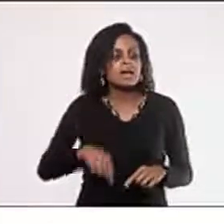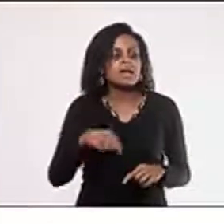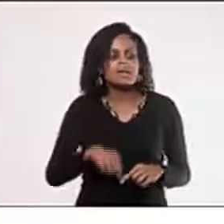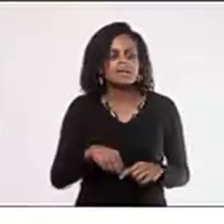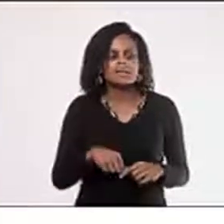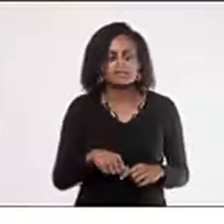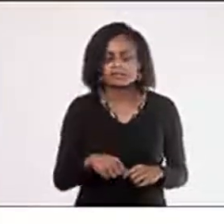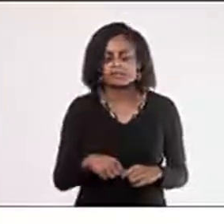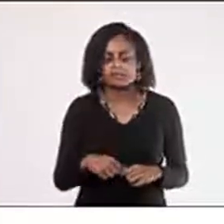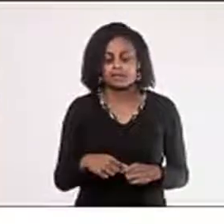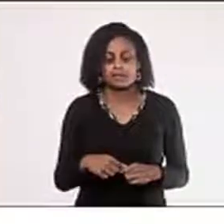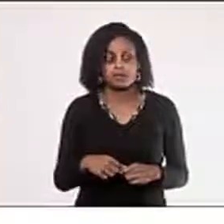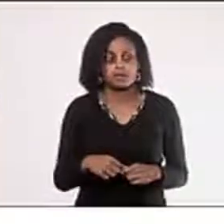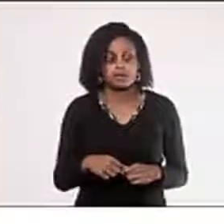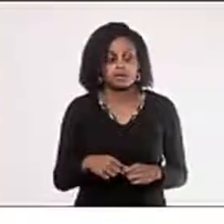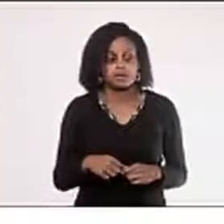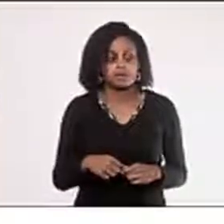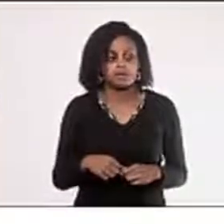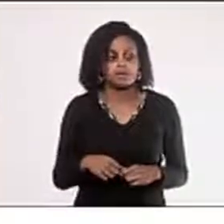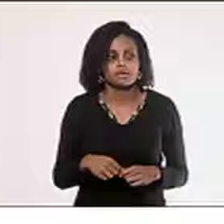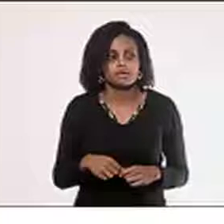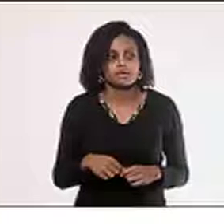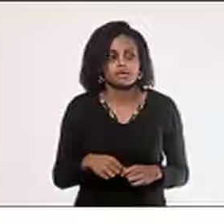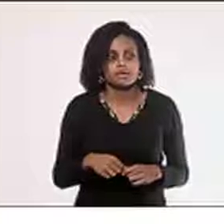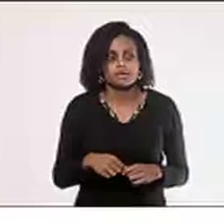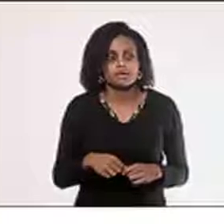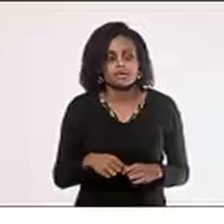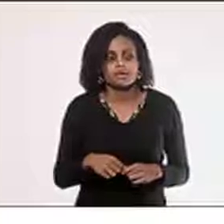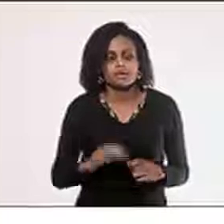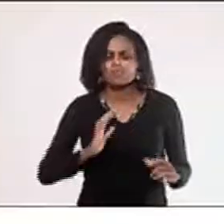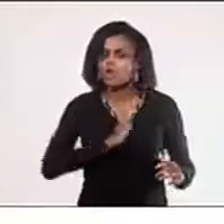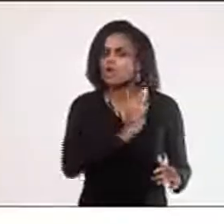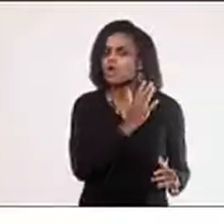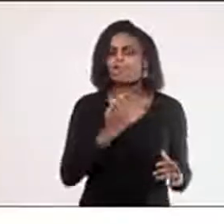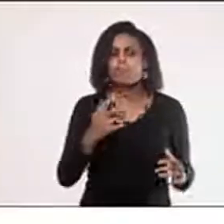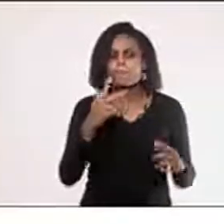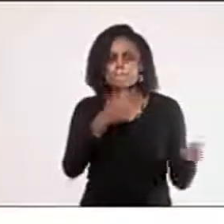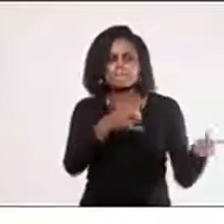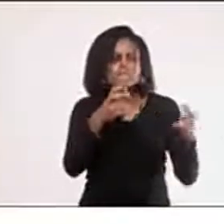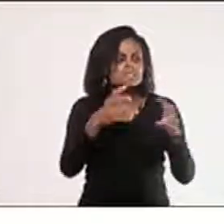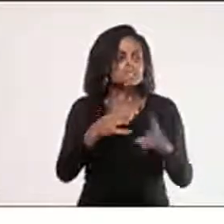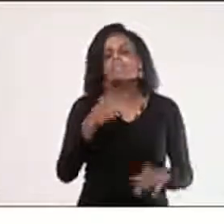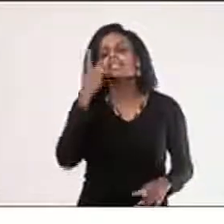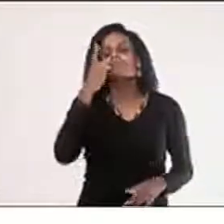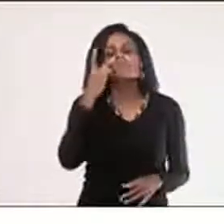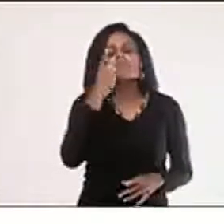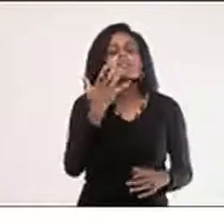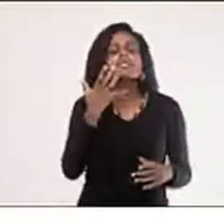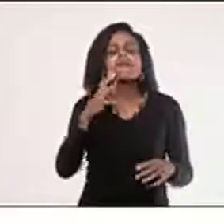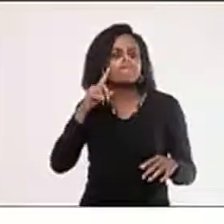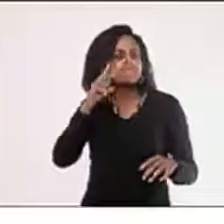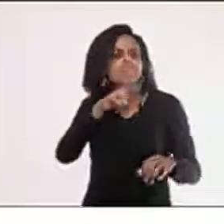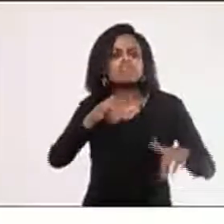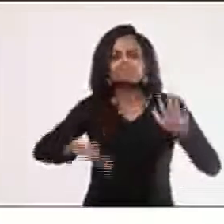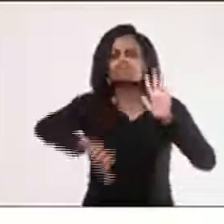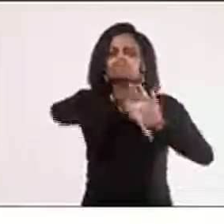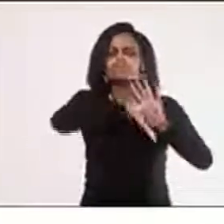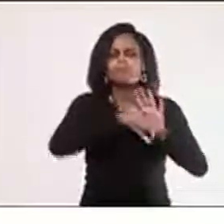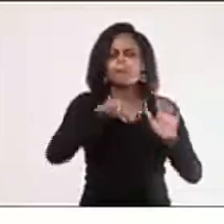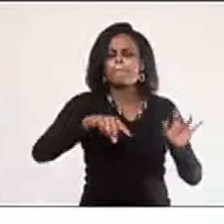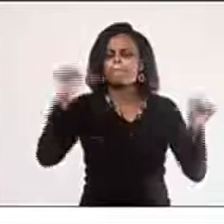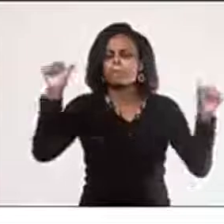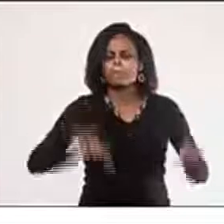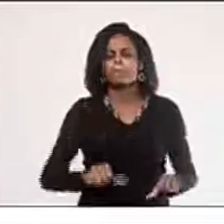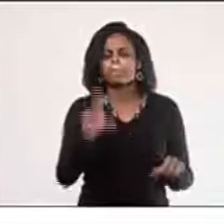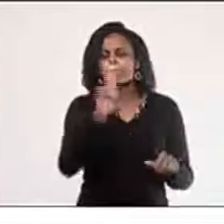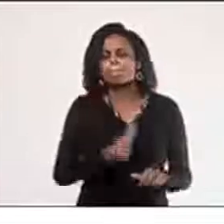causa horror, perceber que há deputados que querem criminalizar a